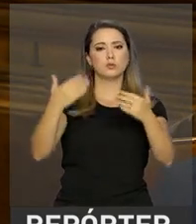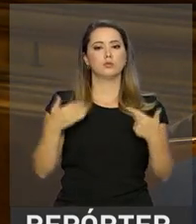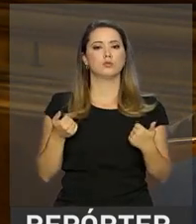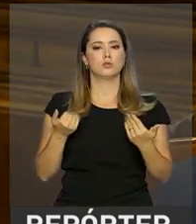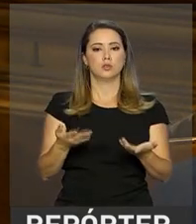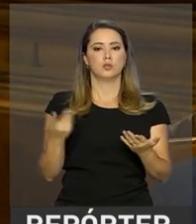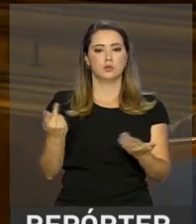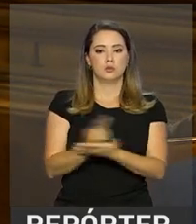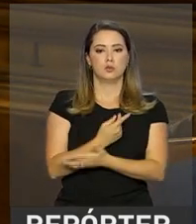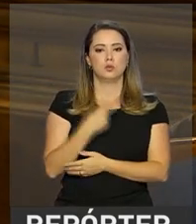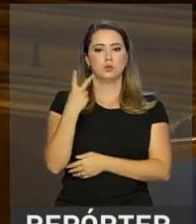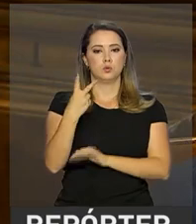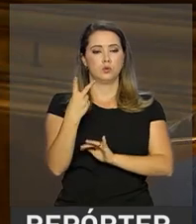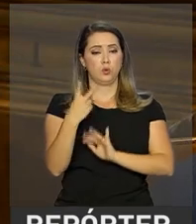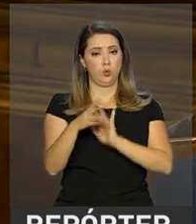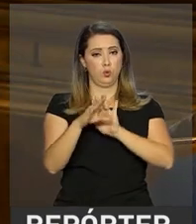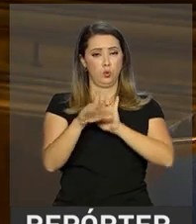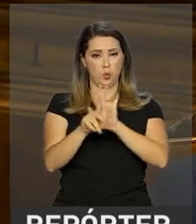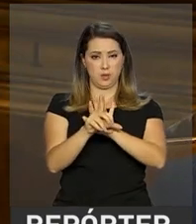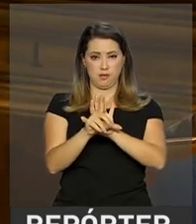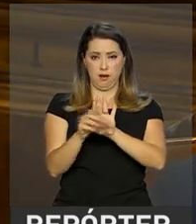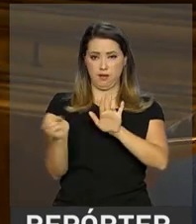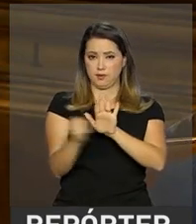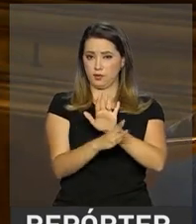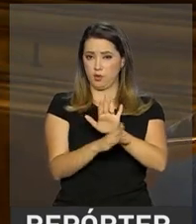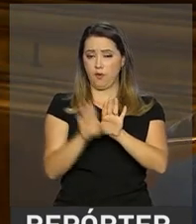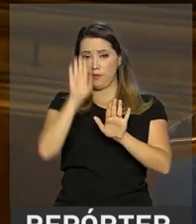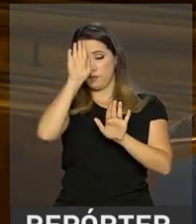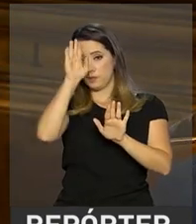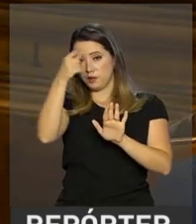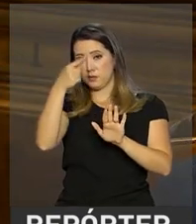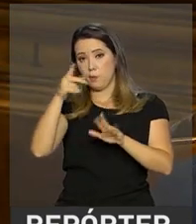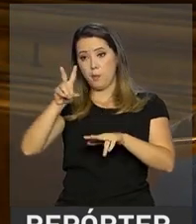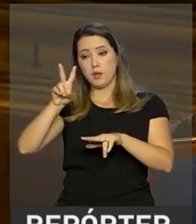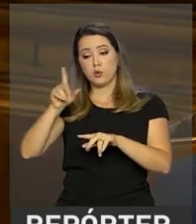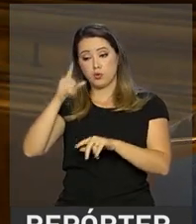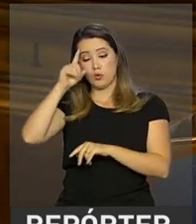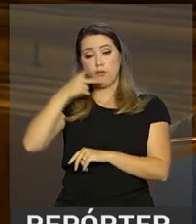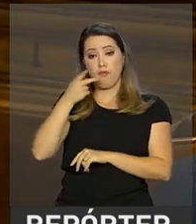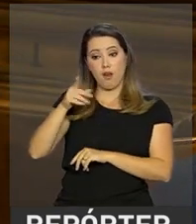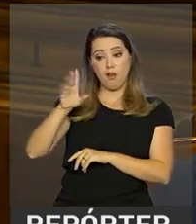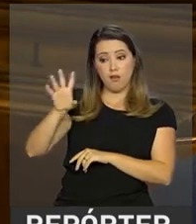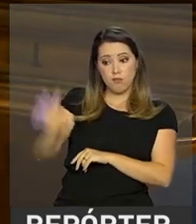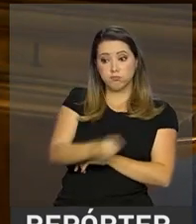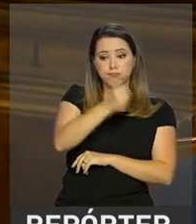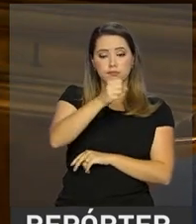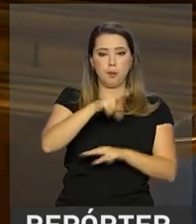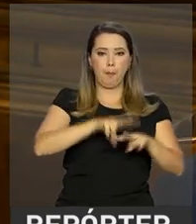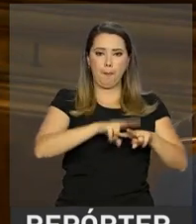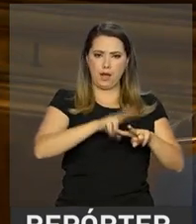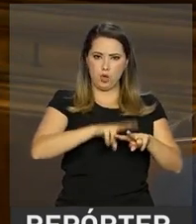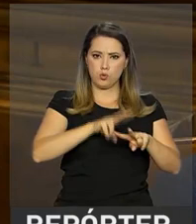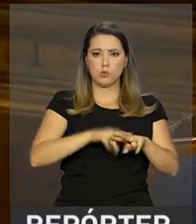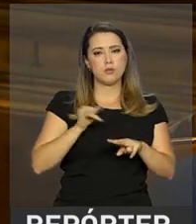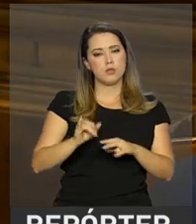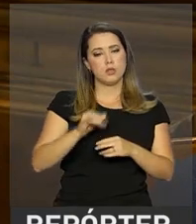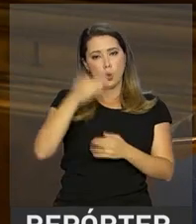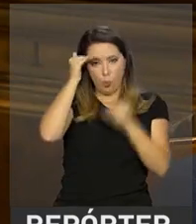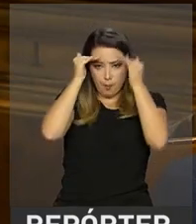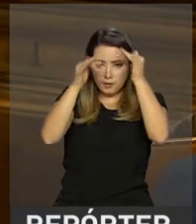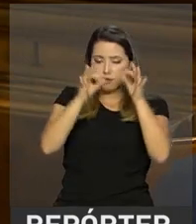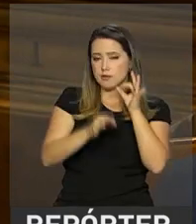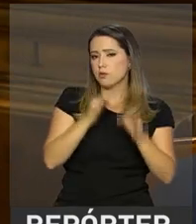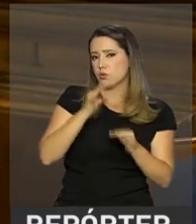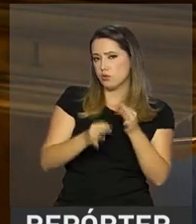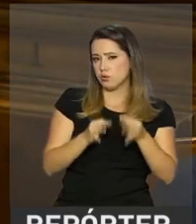isso que foi feito com esses 2 projetos, principalmente com o que tipifica crime, o descumprimento das medidas protetivas, e isso